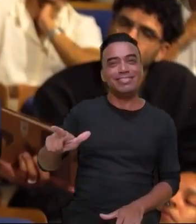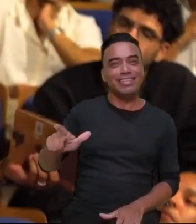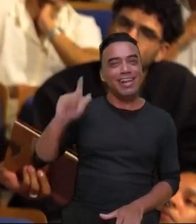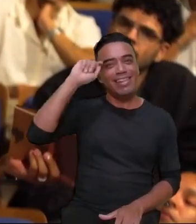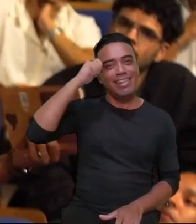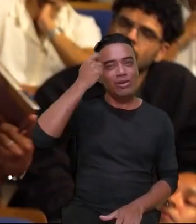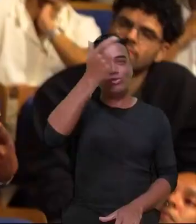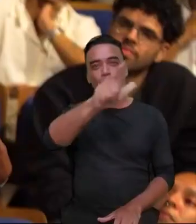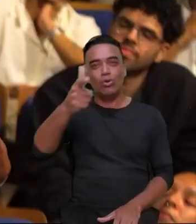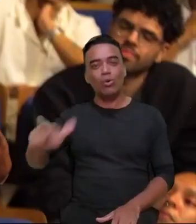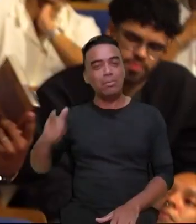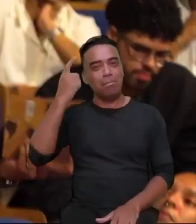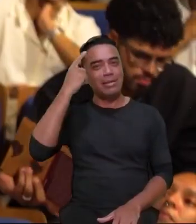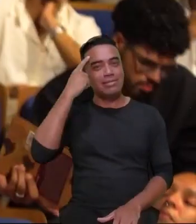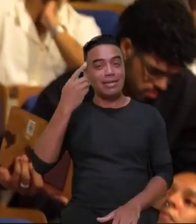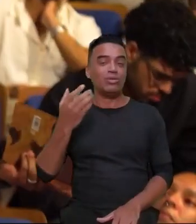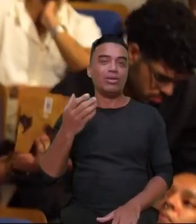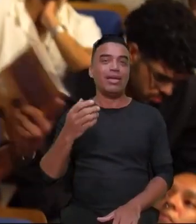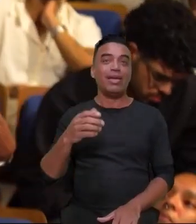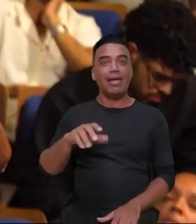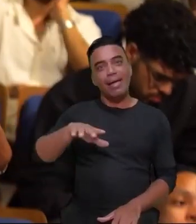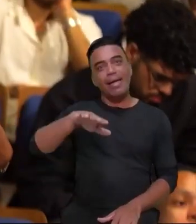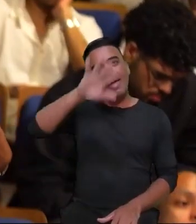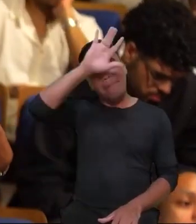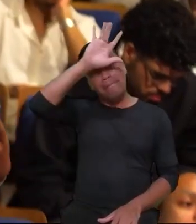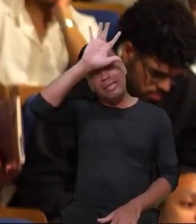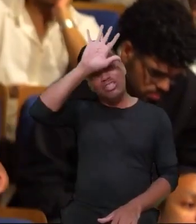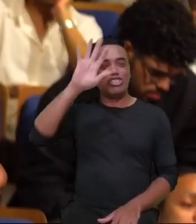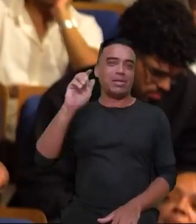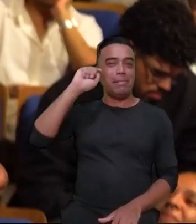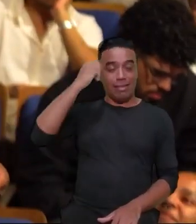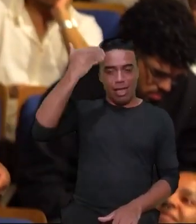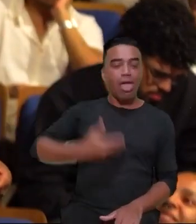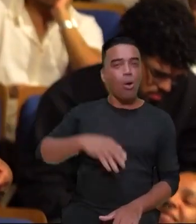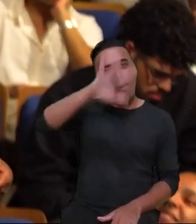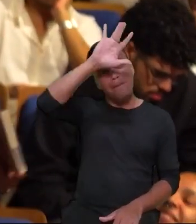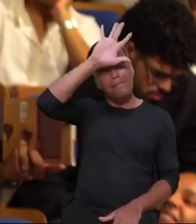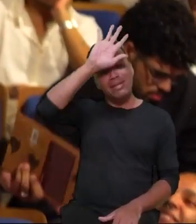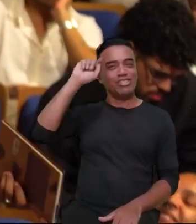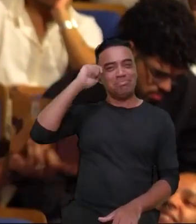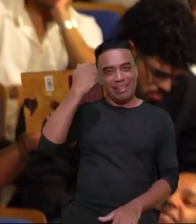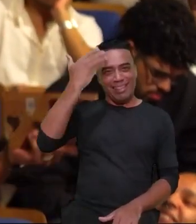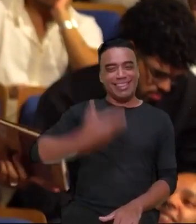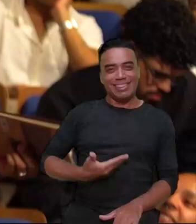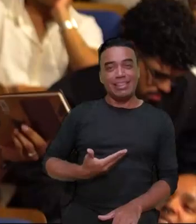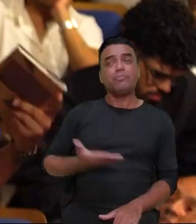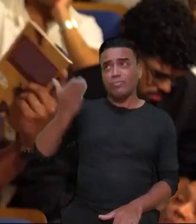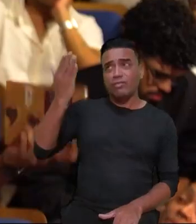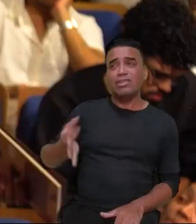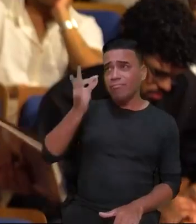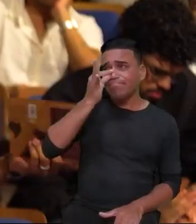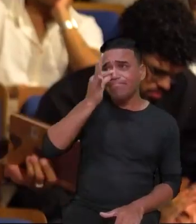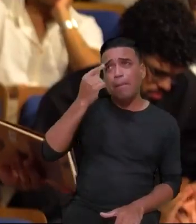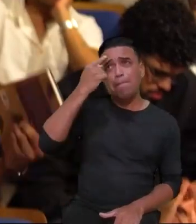masculinidades negras outras, pensando na existência da bicha preta, como sendo eu uma bicha preta. Eu queria saber da senhora, né,